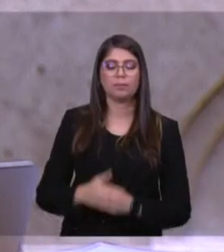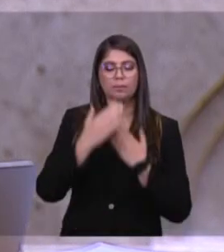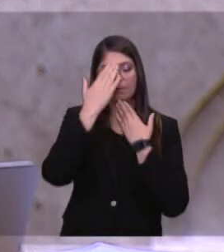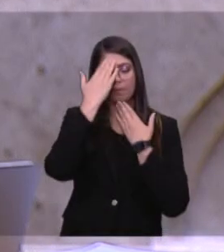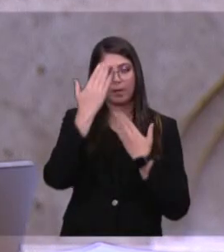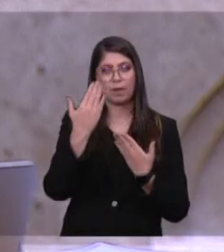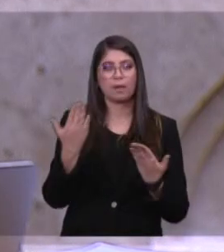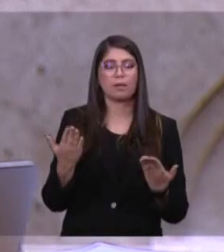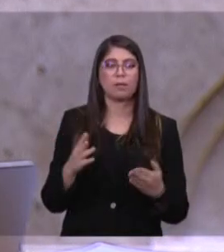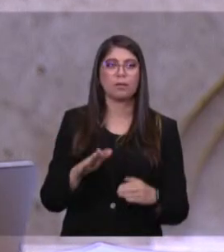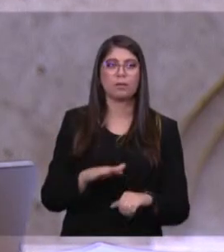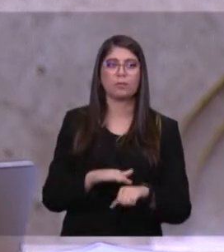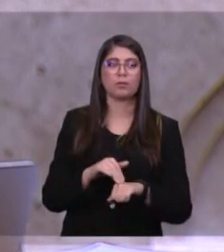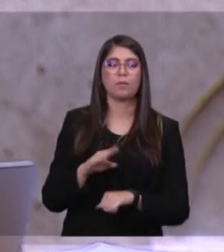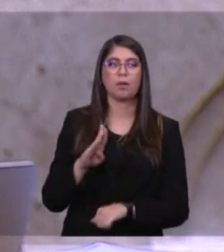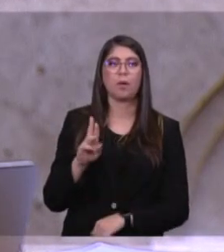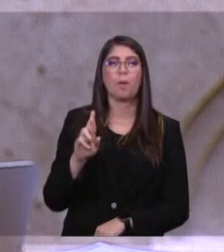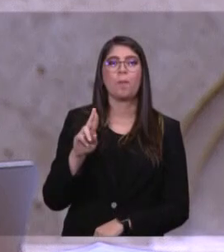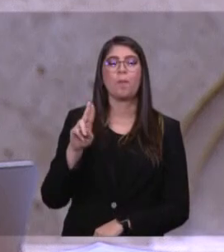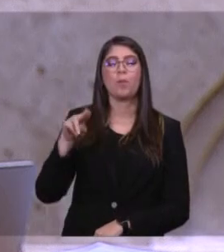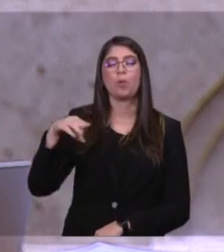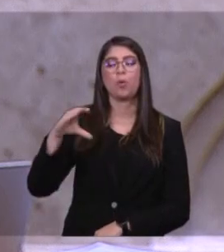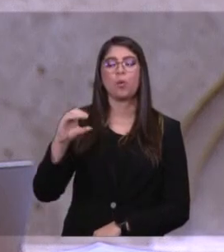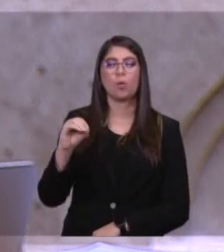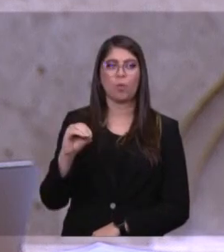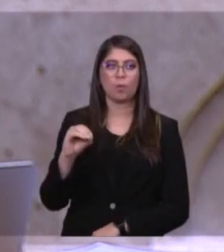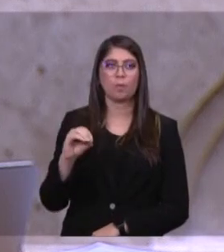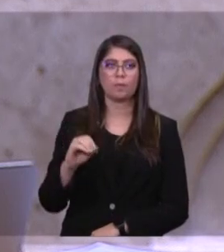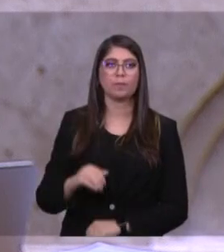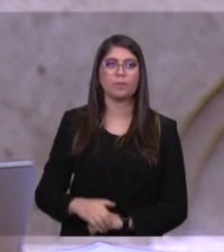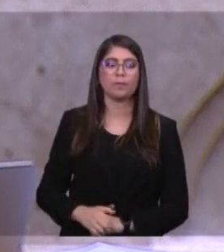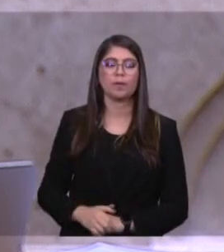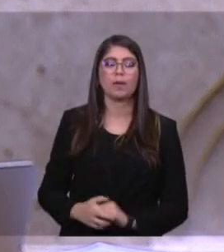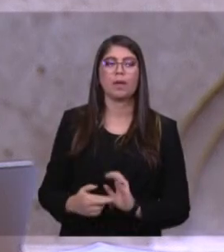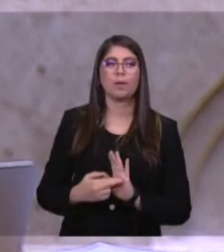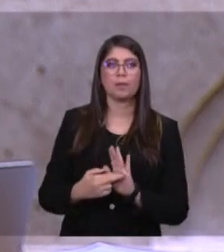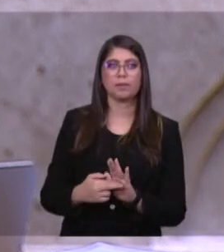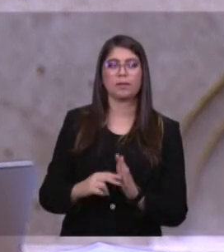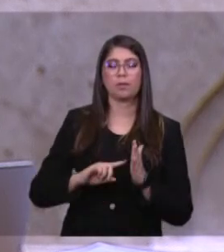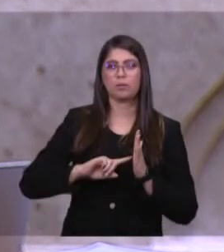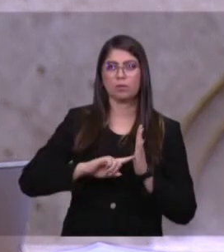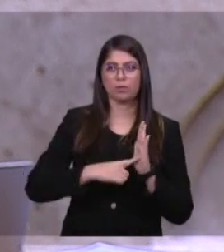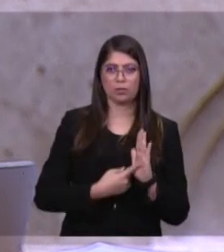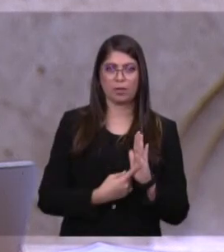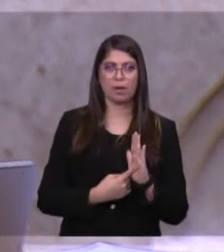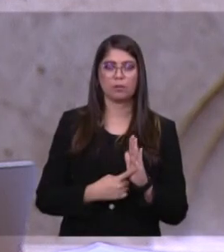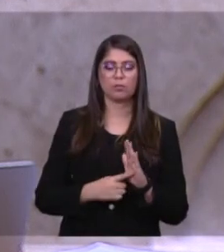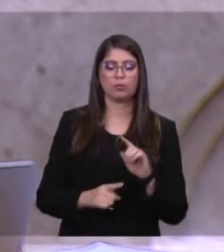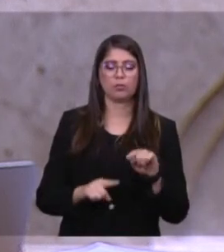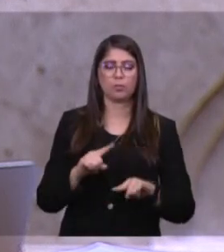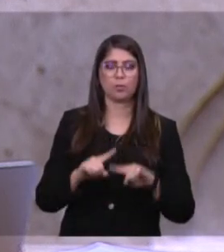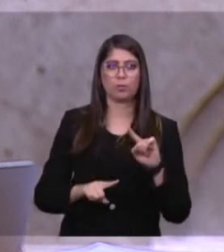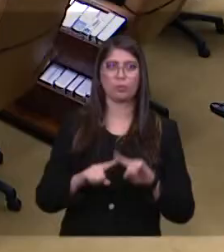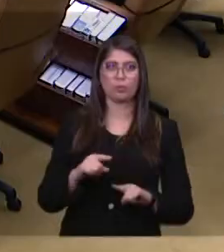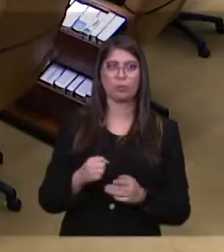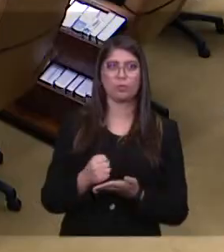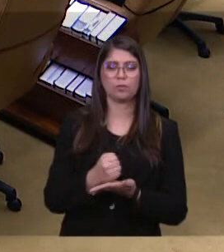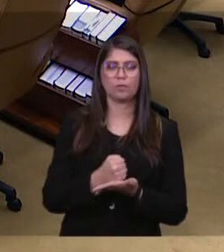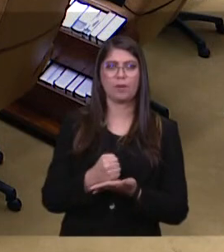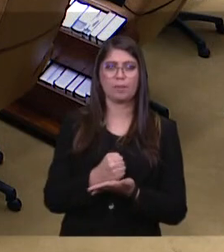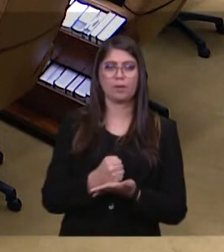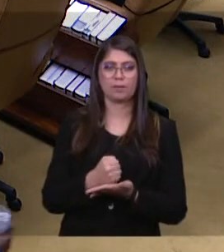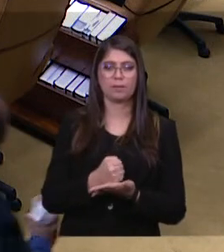Chamo à tribuna o doutor Bruno Henrique Coutinho de Aguiar, que falará pelo Sindicato da Indústria de Produtos Farmacêuticos, Sindusfarma.